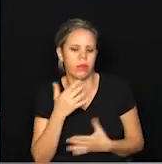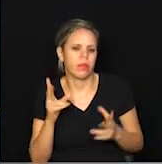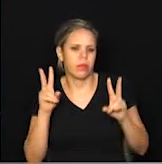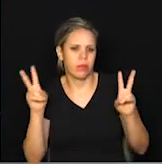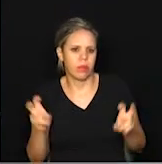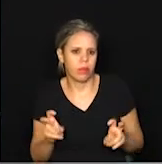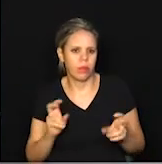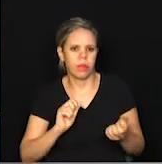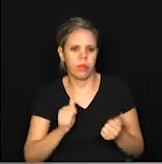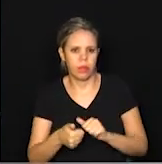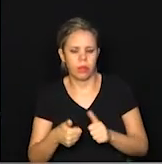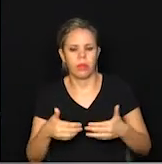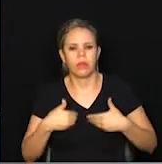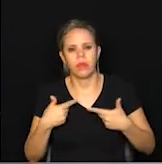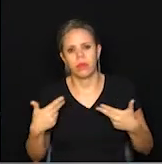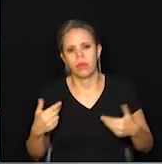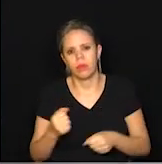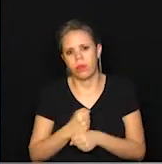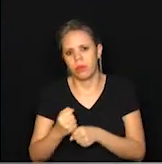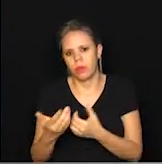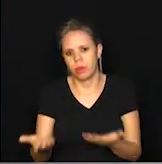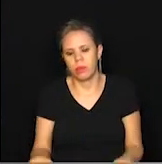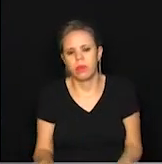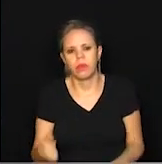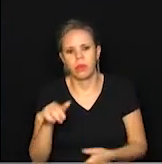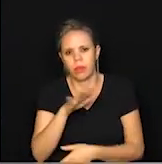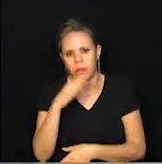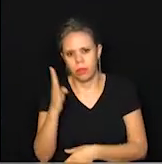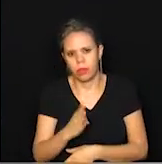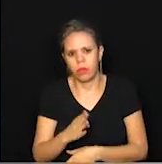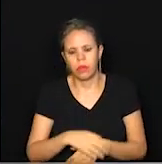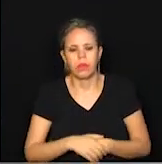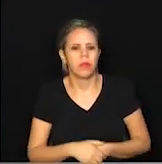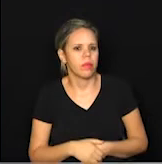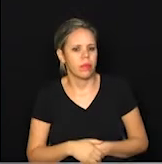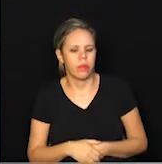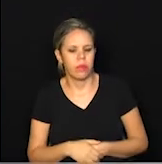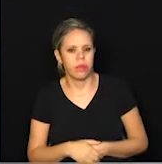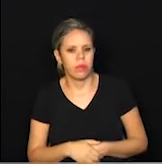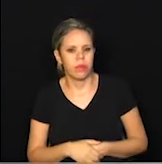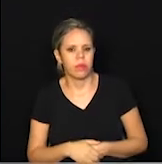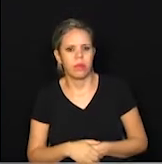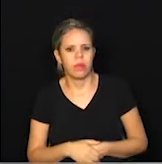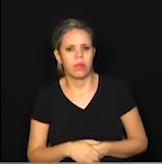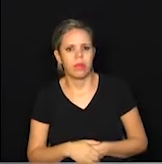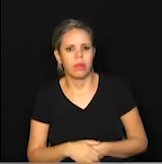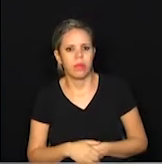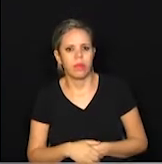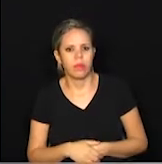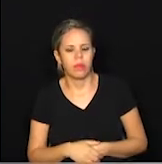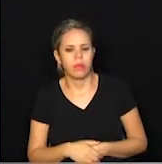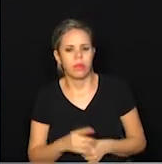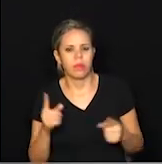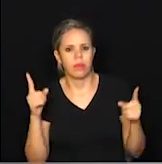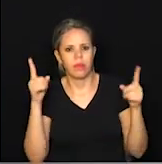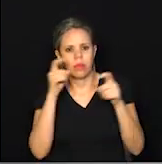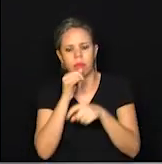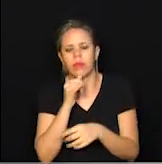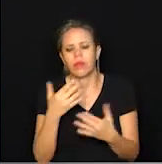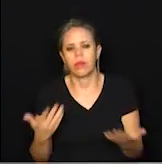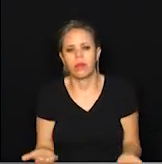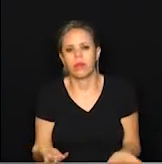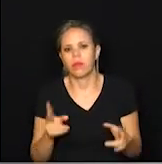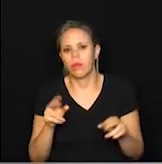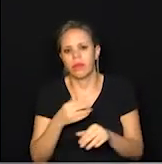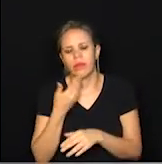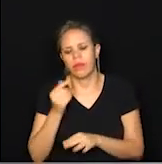relacionada a esporte e lazer nos últimos anos no âmbito nacional. Um retrocesso, o que já era muito difícil, nunca